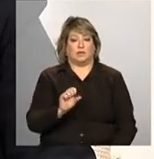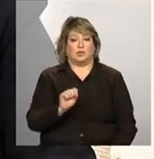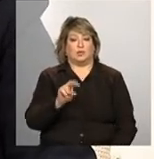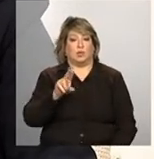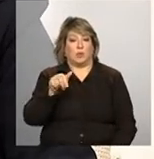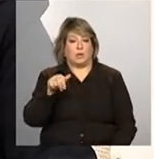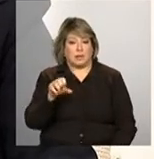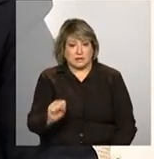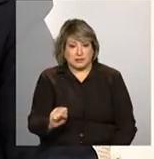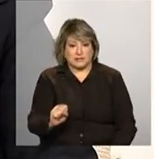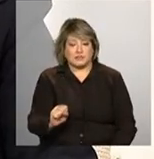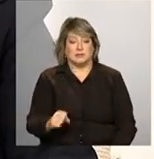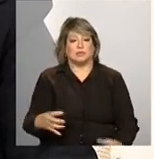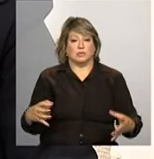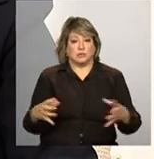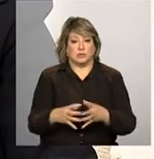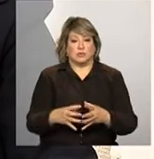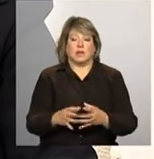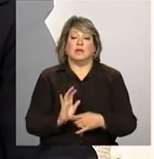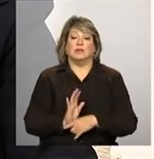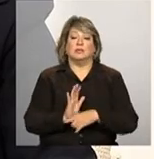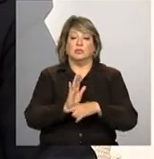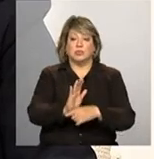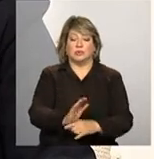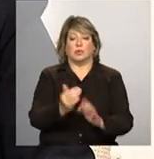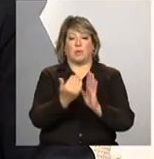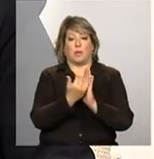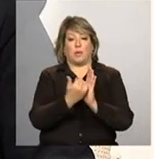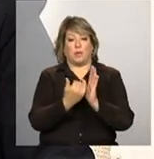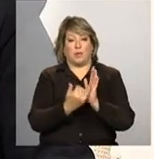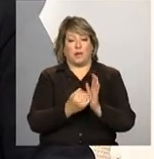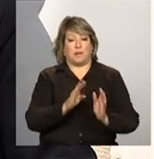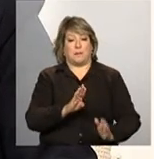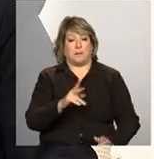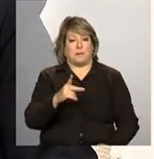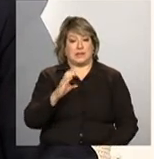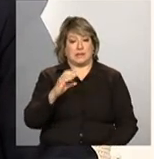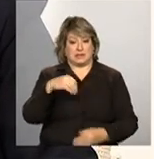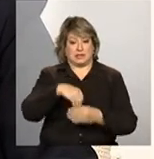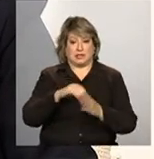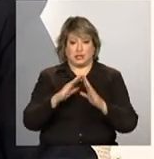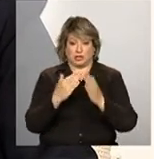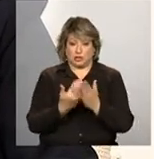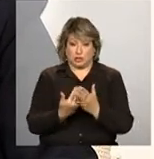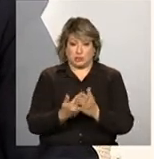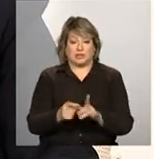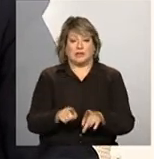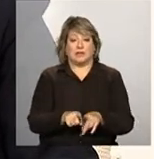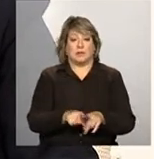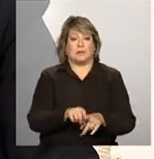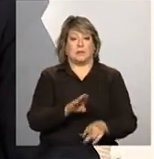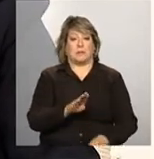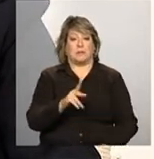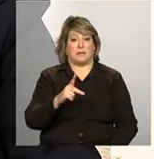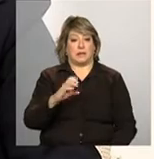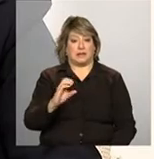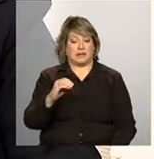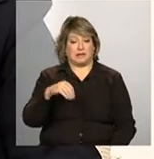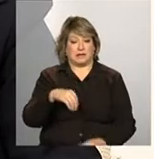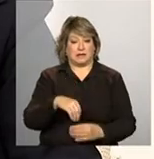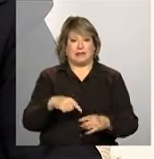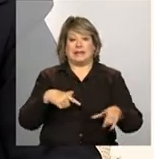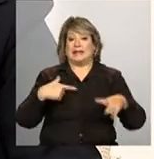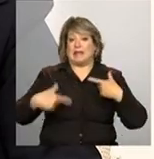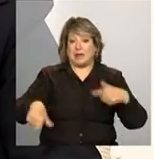Social, promove através dos programas BPC na Escola e BPC Trabalho, a ampliação